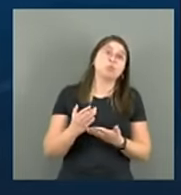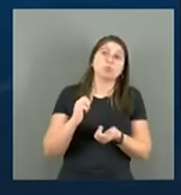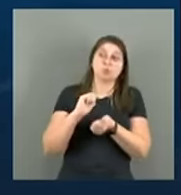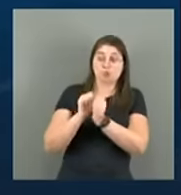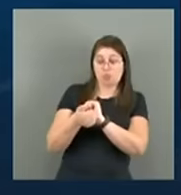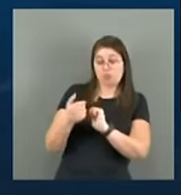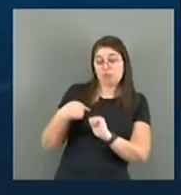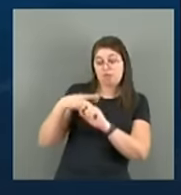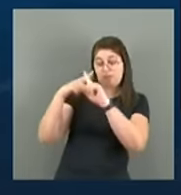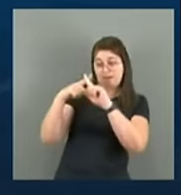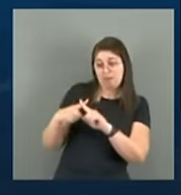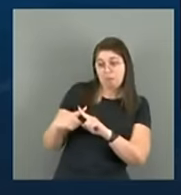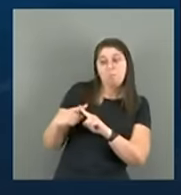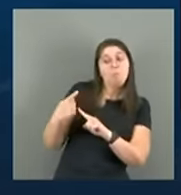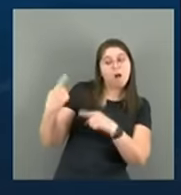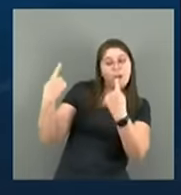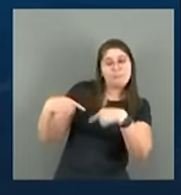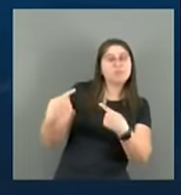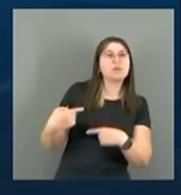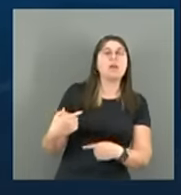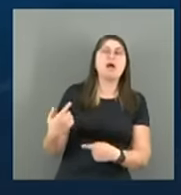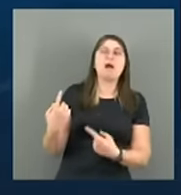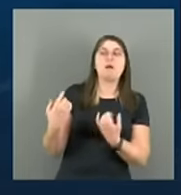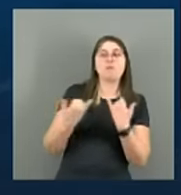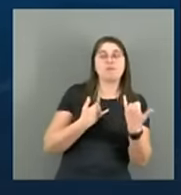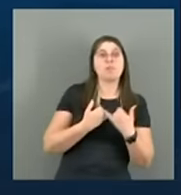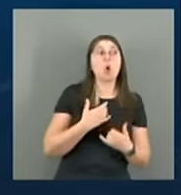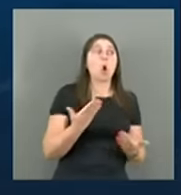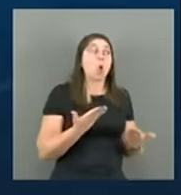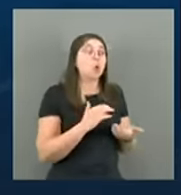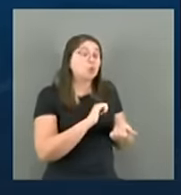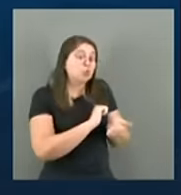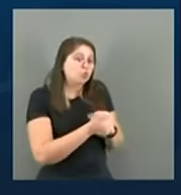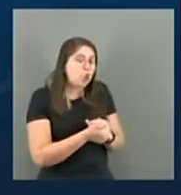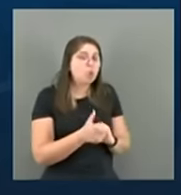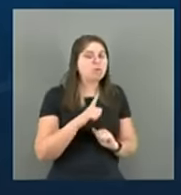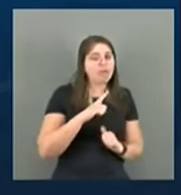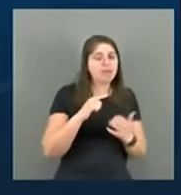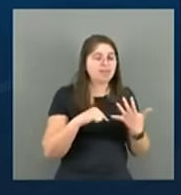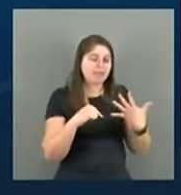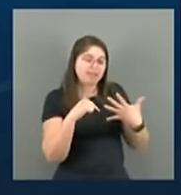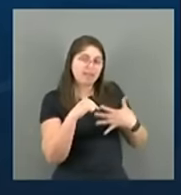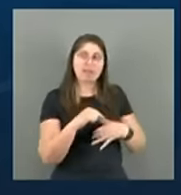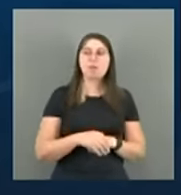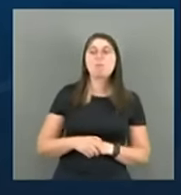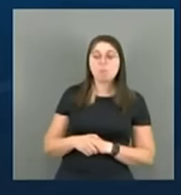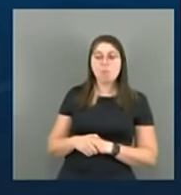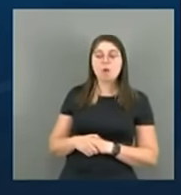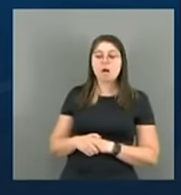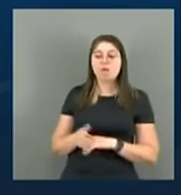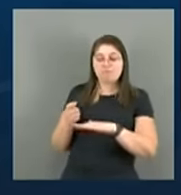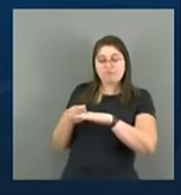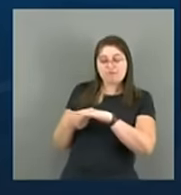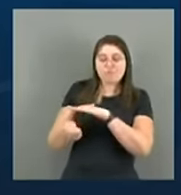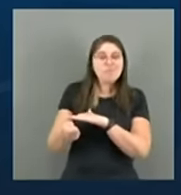êxito, porque chegava uma informação, hoje vai ter um jogo assim, assim, assim, coloca aí que vai dar bom. Eu simplesmente falei, então tá bom, colocava e dava bom. Da